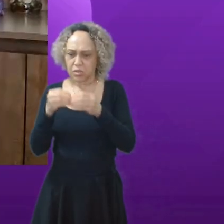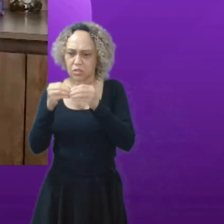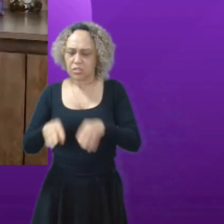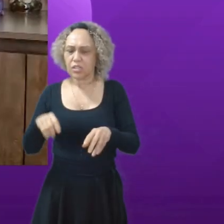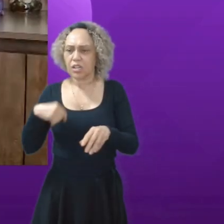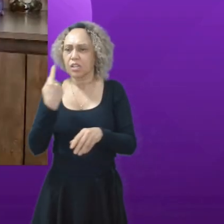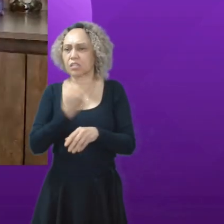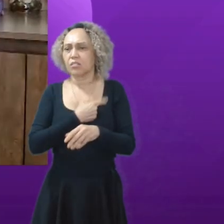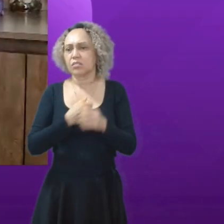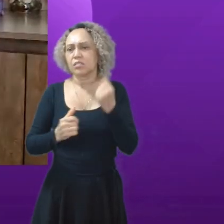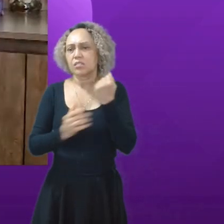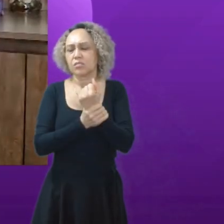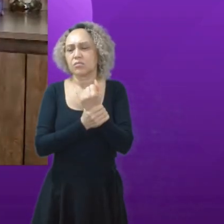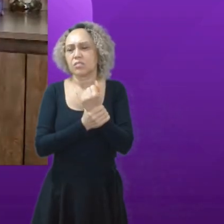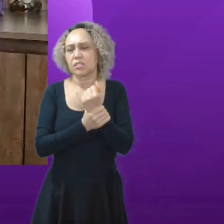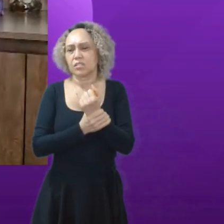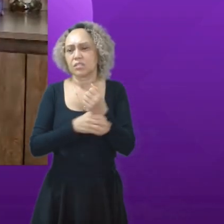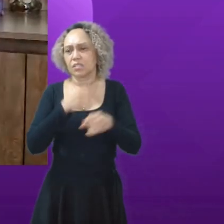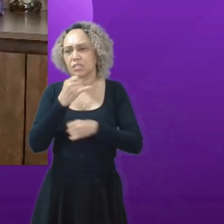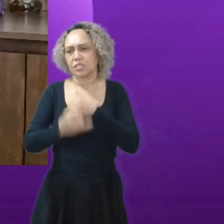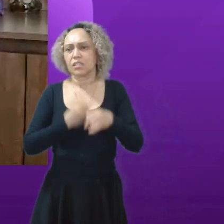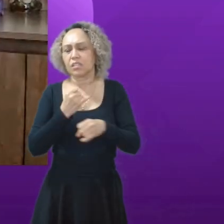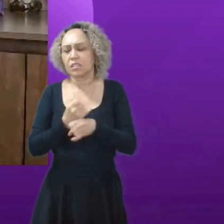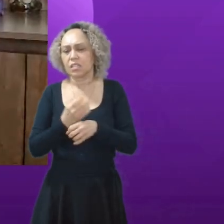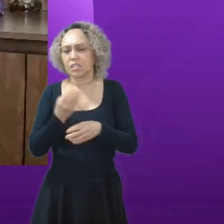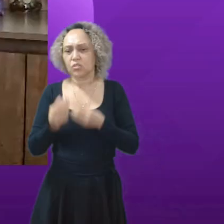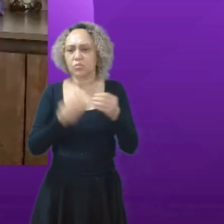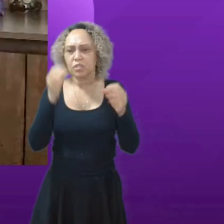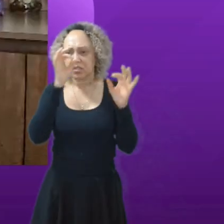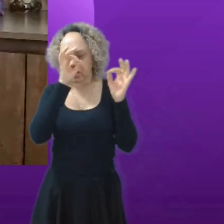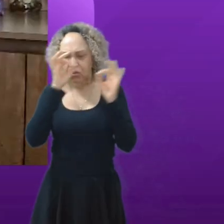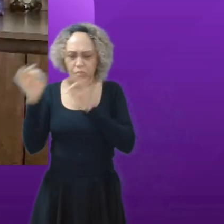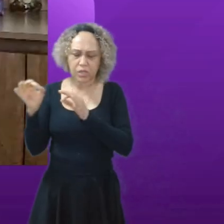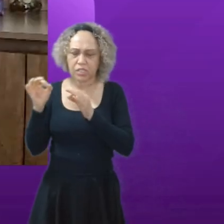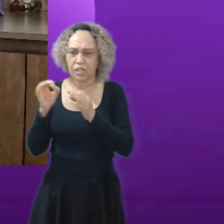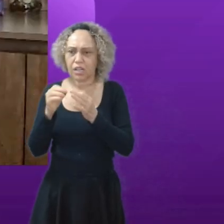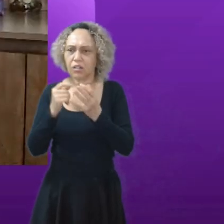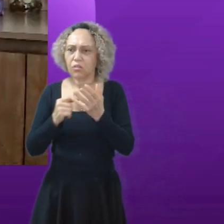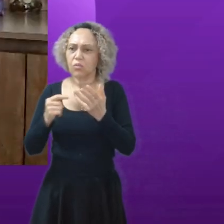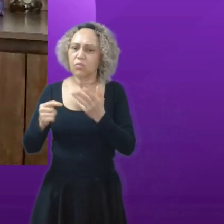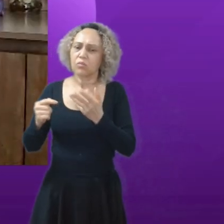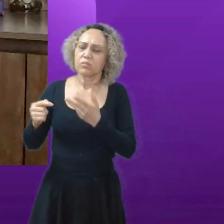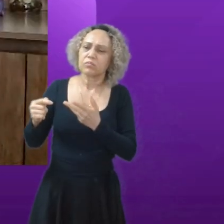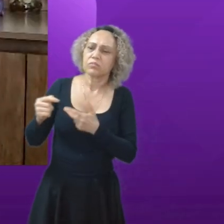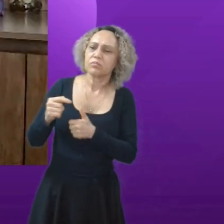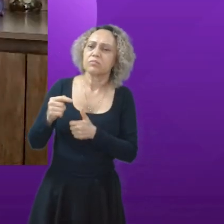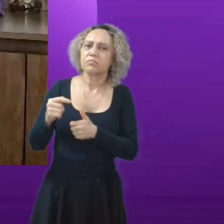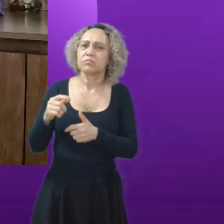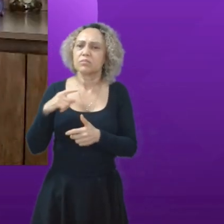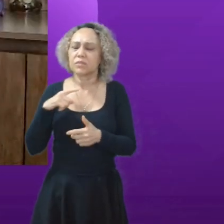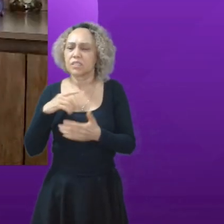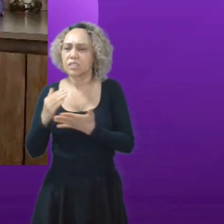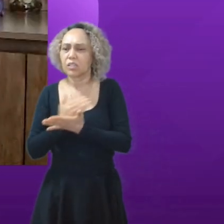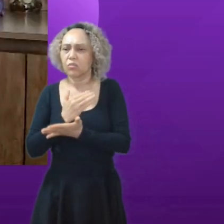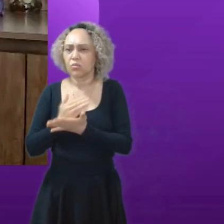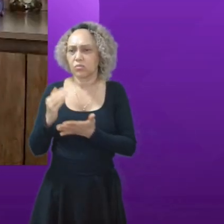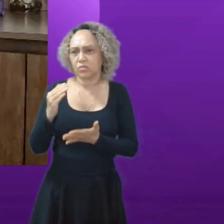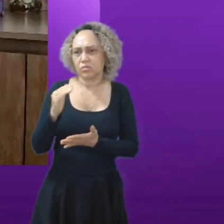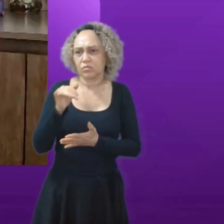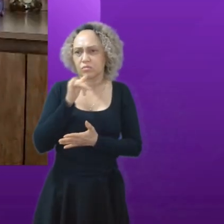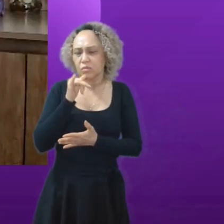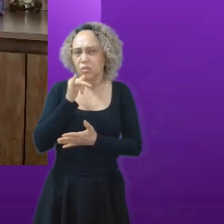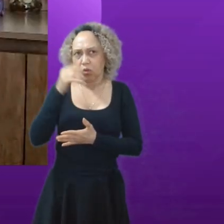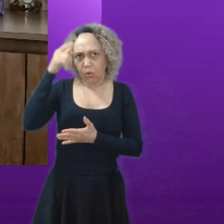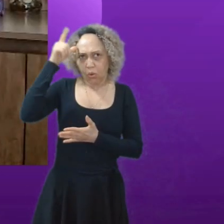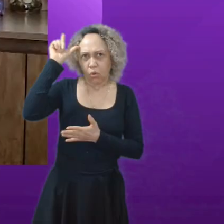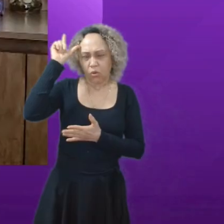gente vai acompanhá-los? Quais são os veículos, né? A gente tem alguns, assim, tipo, ontem eu estava muito